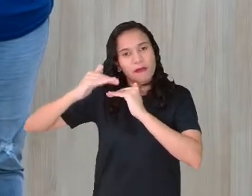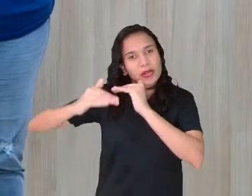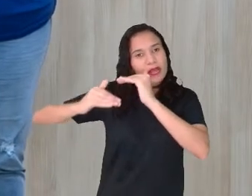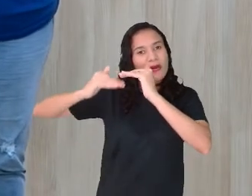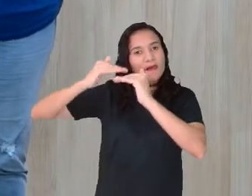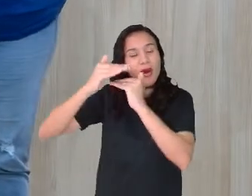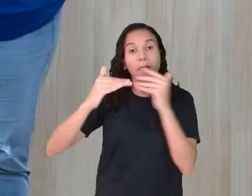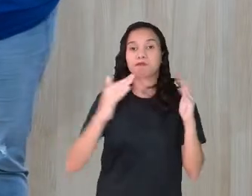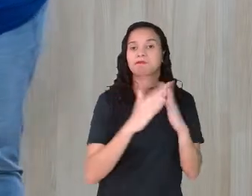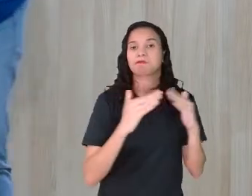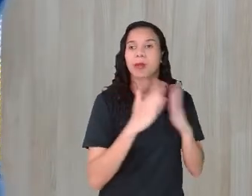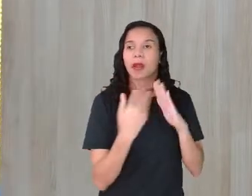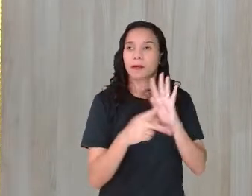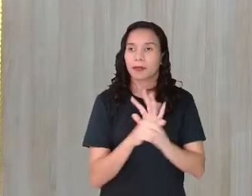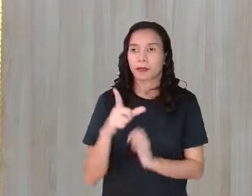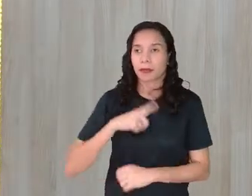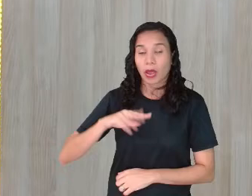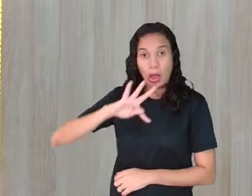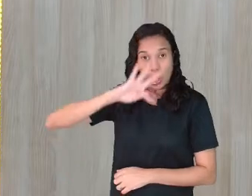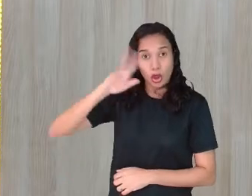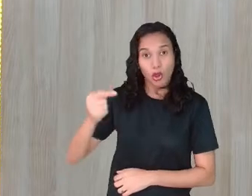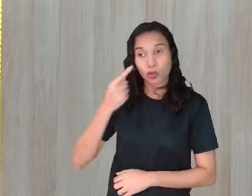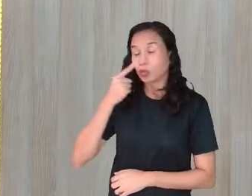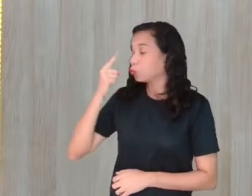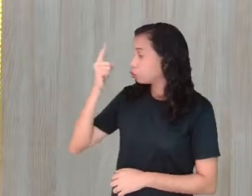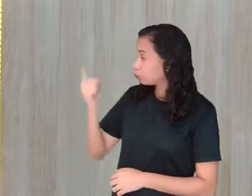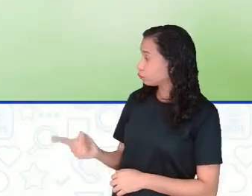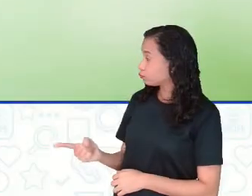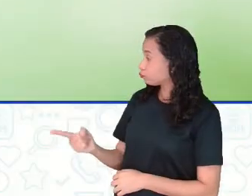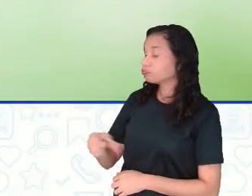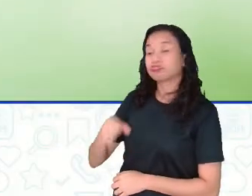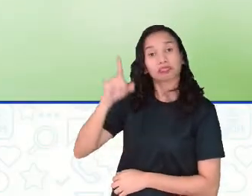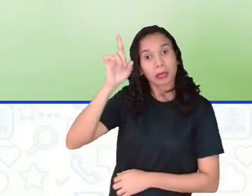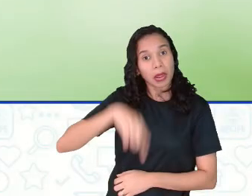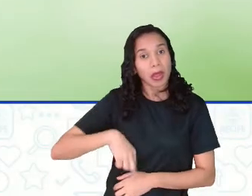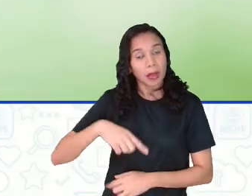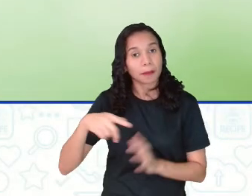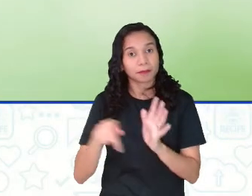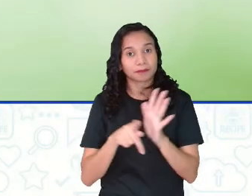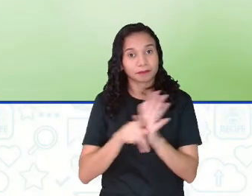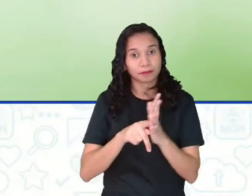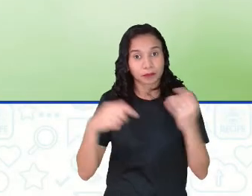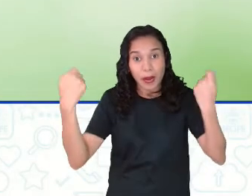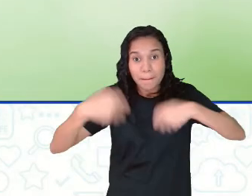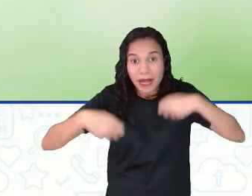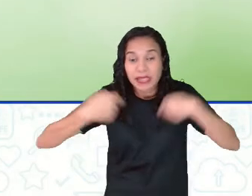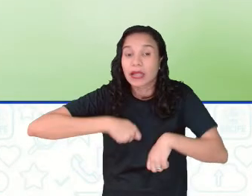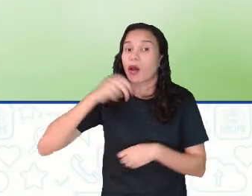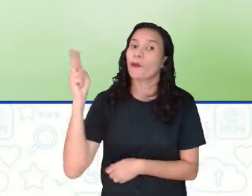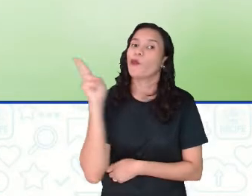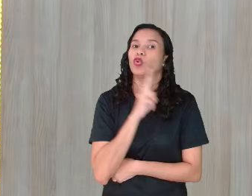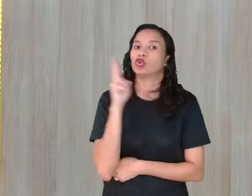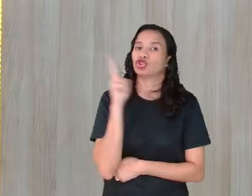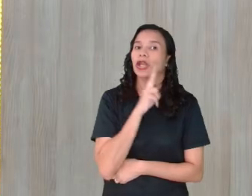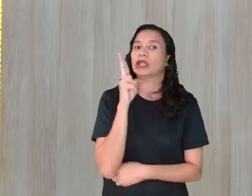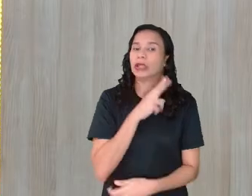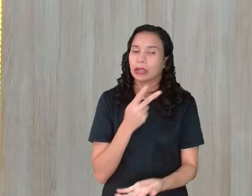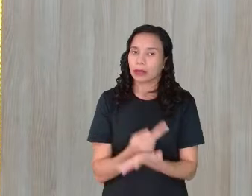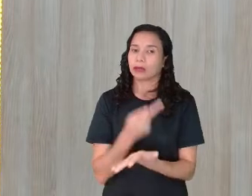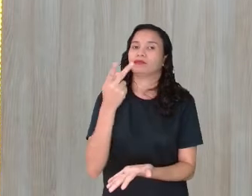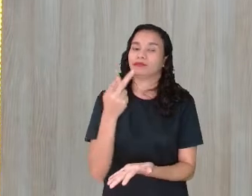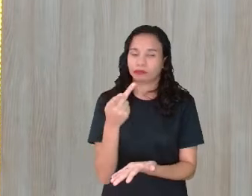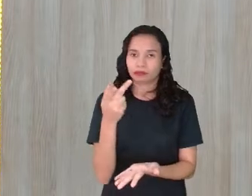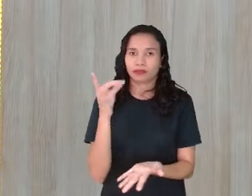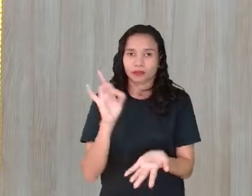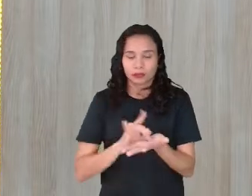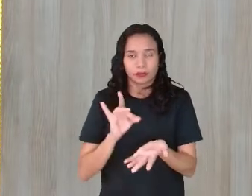demandas. E isso aqui tudo, ó, que a gente está falando, isso é uma demanda para ontem que isso aconteça, tá? Que